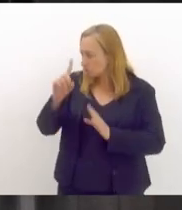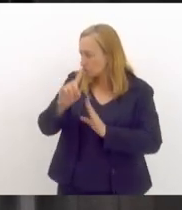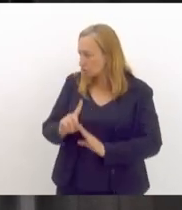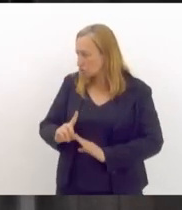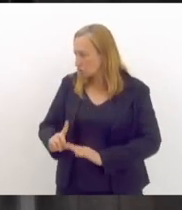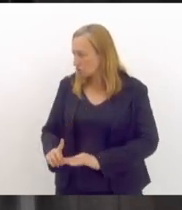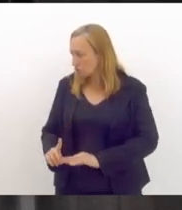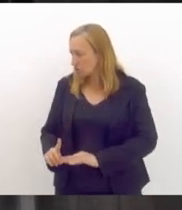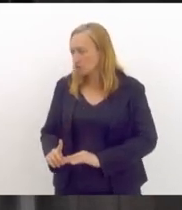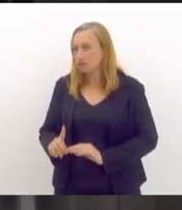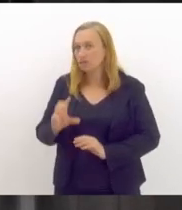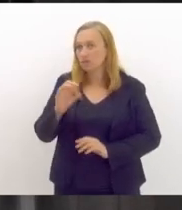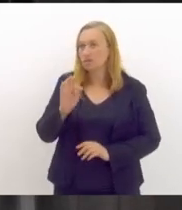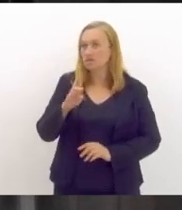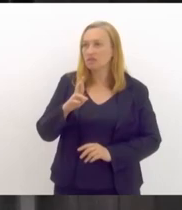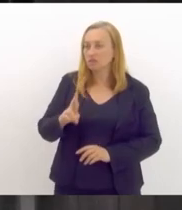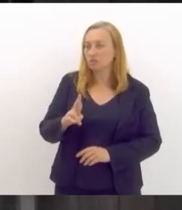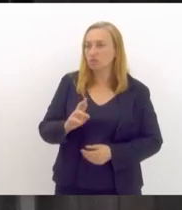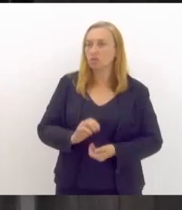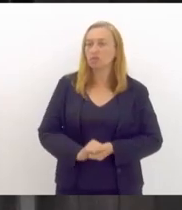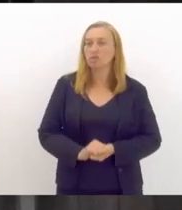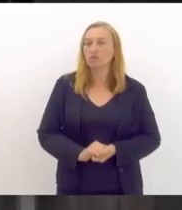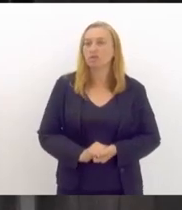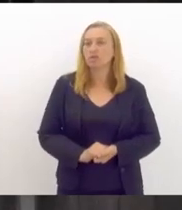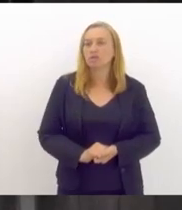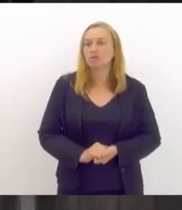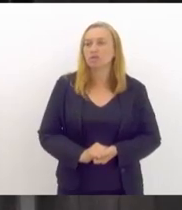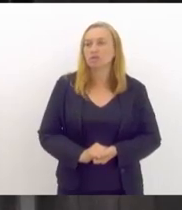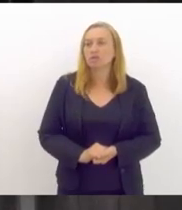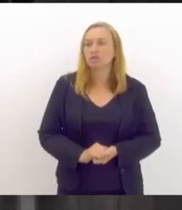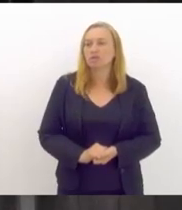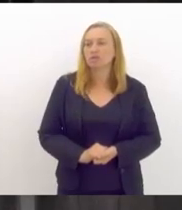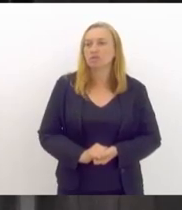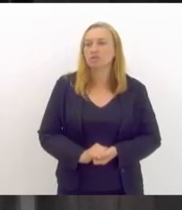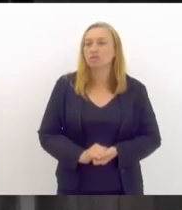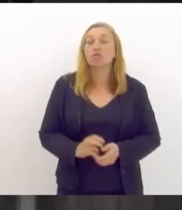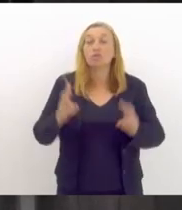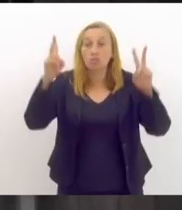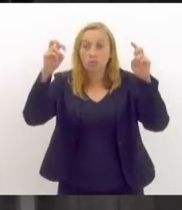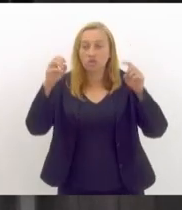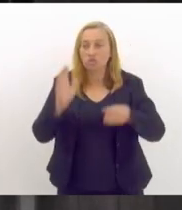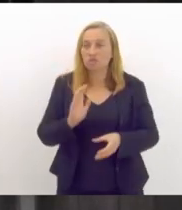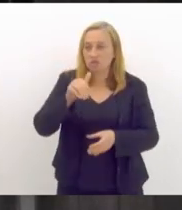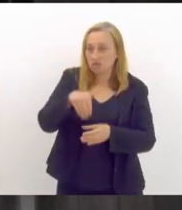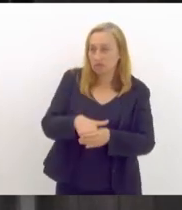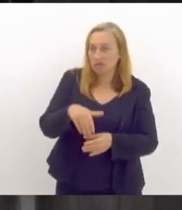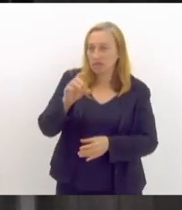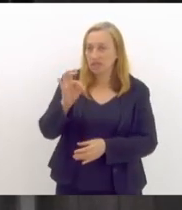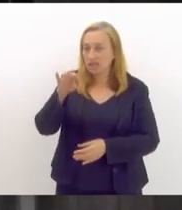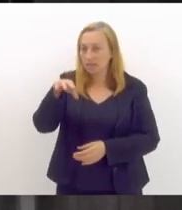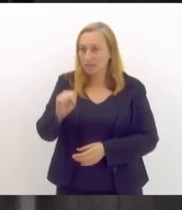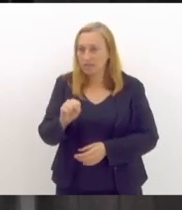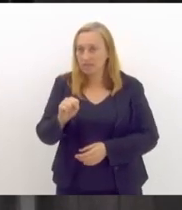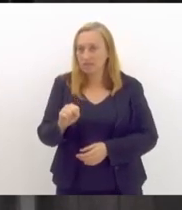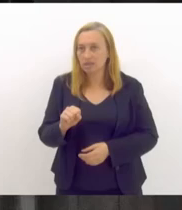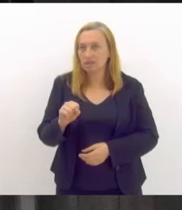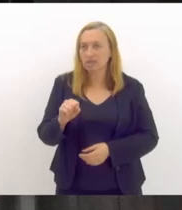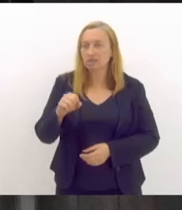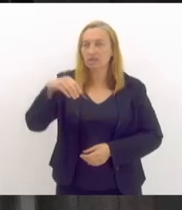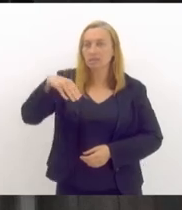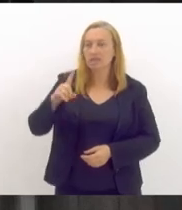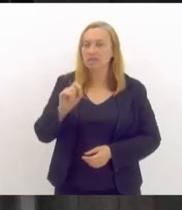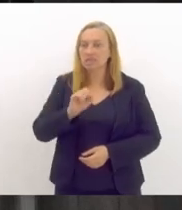militar e mesmo na época quando veio uma matéria que para ser votada a liberação da cannabis para uso medicinal